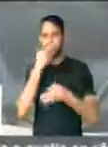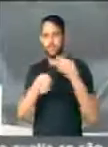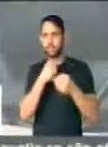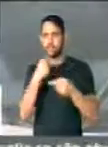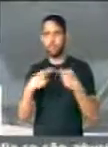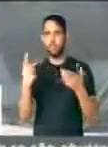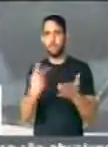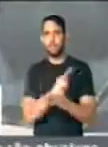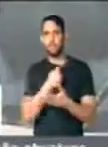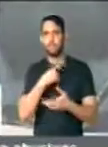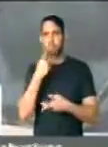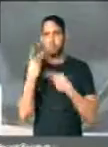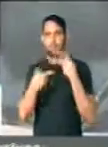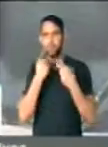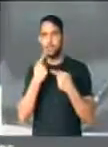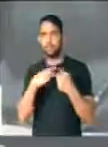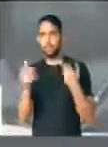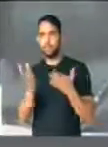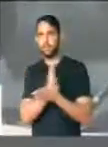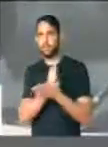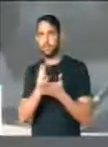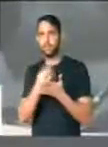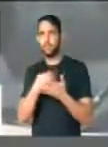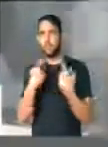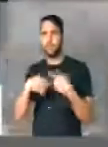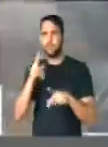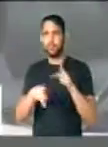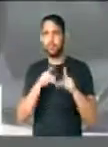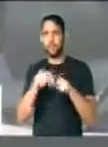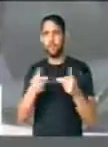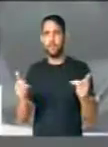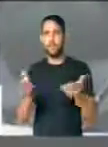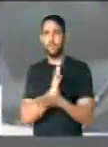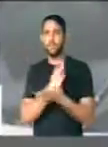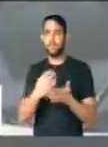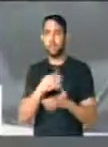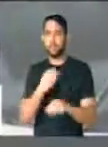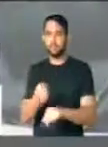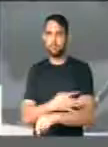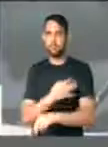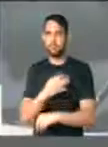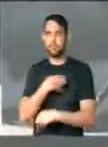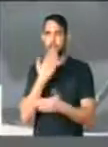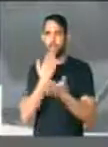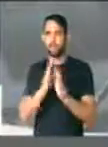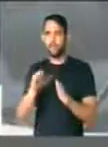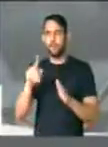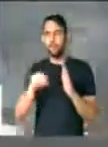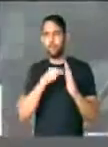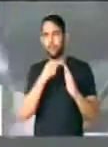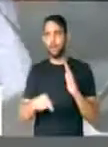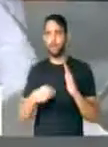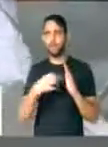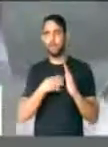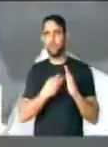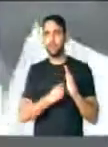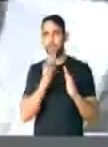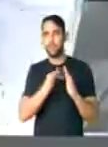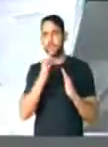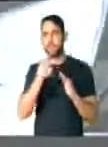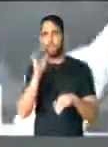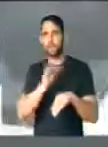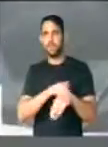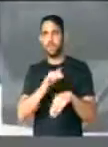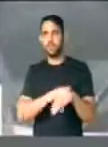como que tem tomado medidas tão antipopulares, mas tem a sensibilidade para derrubar um veto que seria realmente